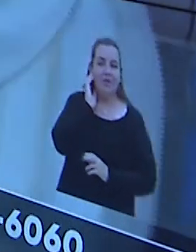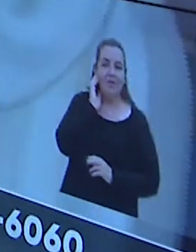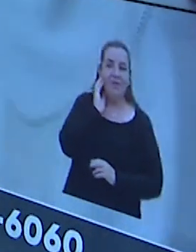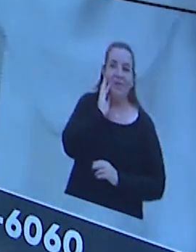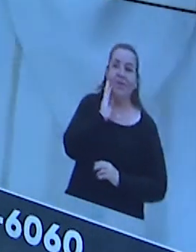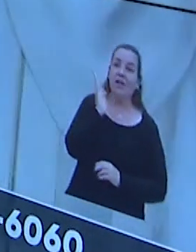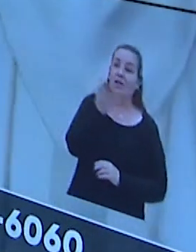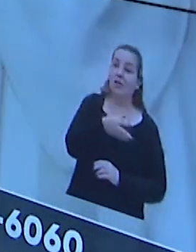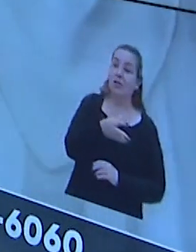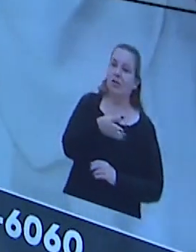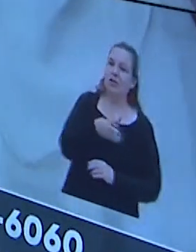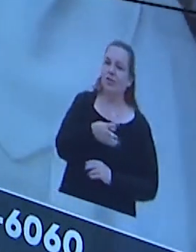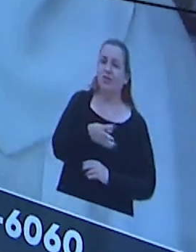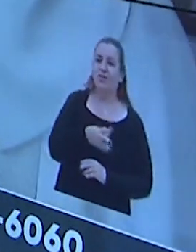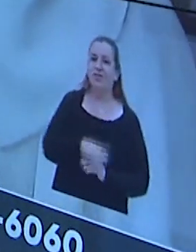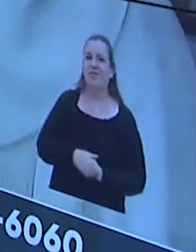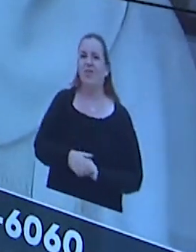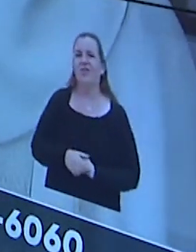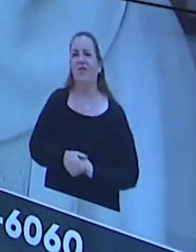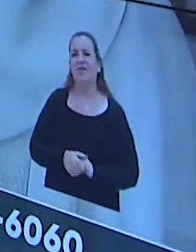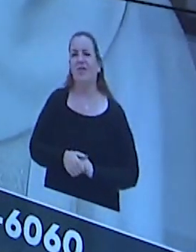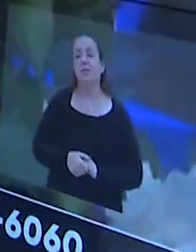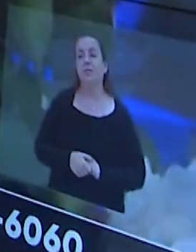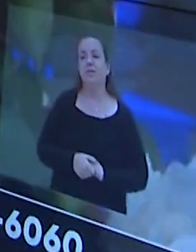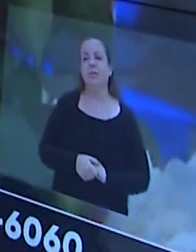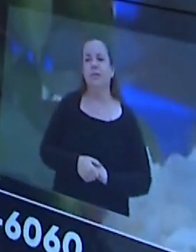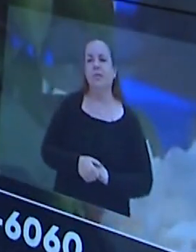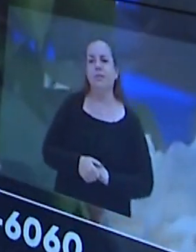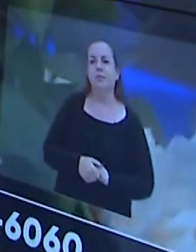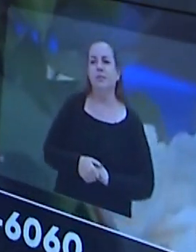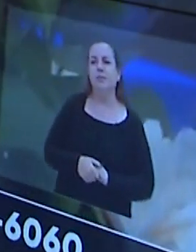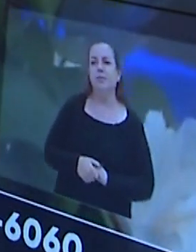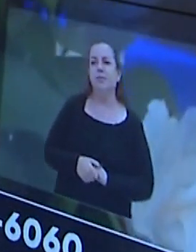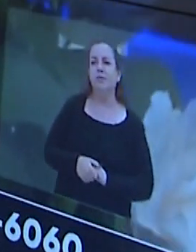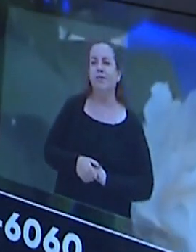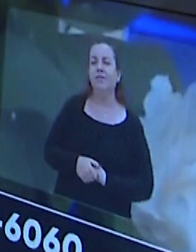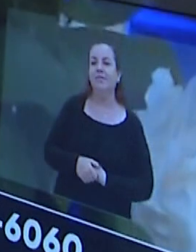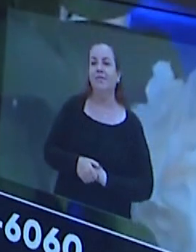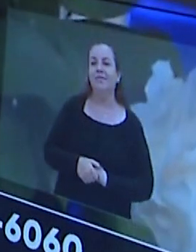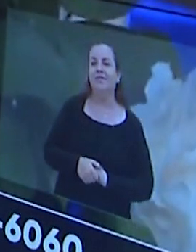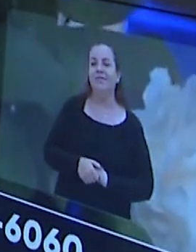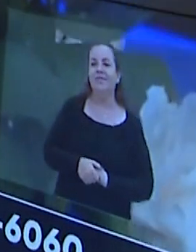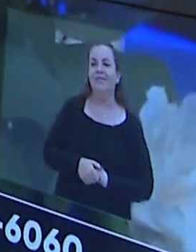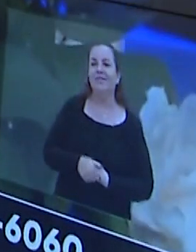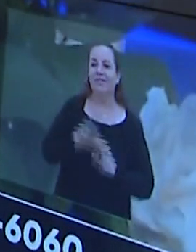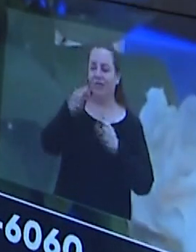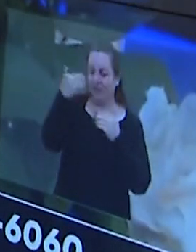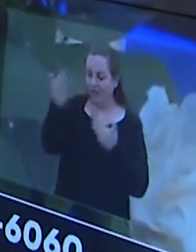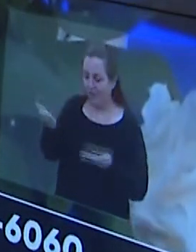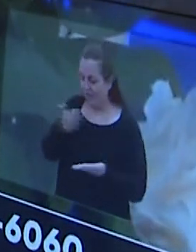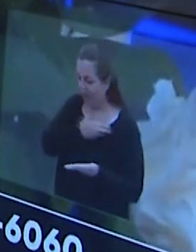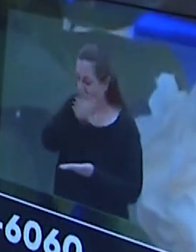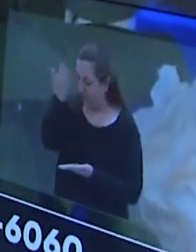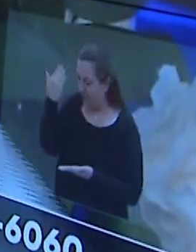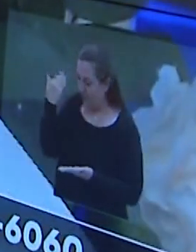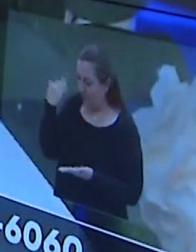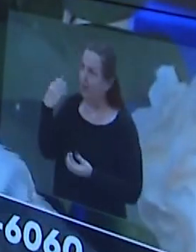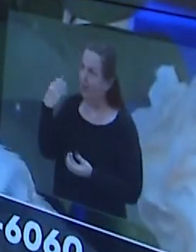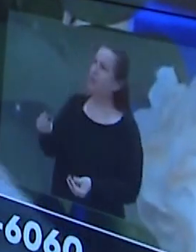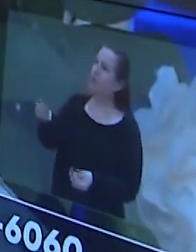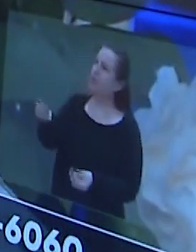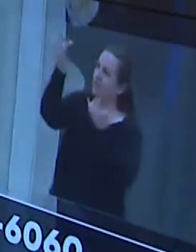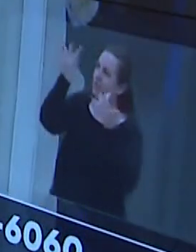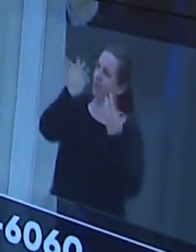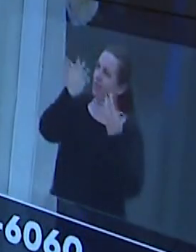Então está aí o padre Reginaldo Manzotti, a missa que foi celebrada hoje, meio-dia, ele ali colocando a rosa, né,